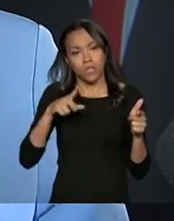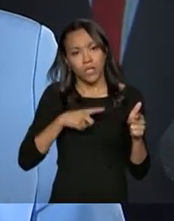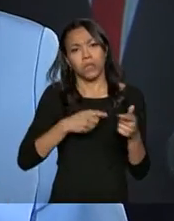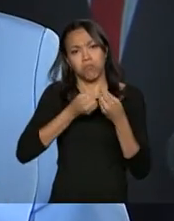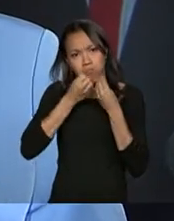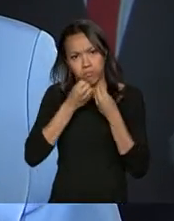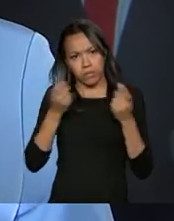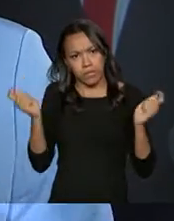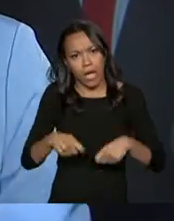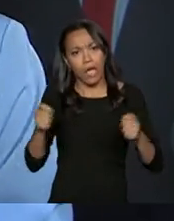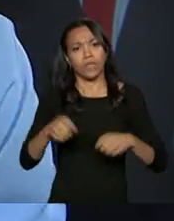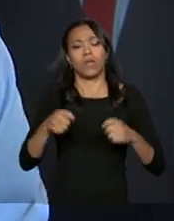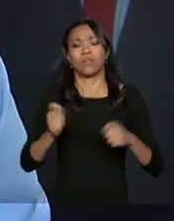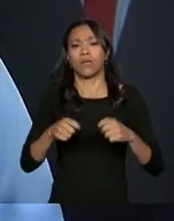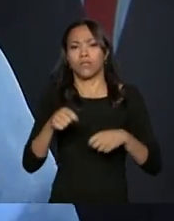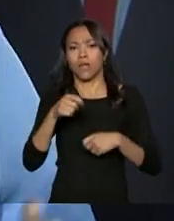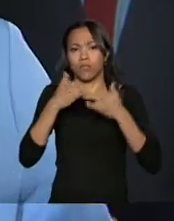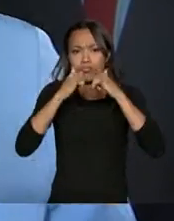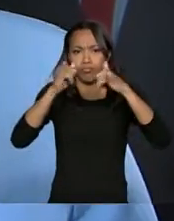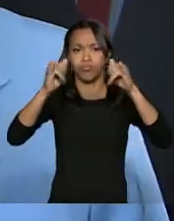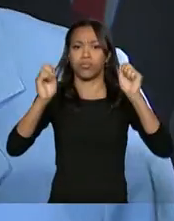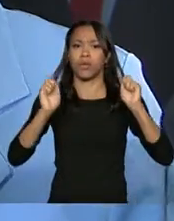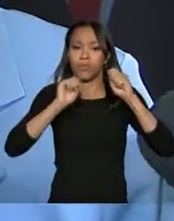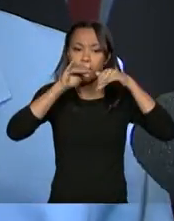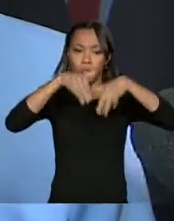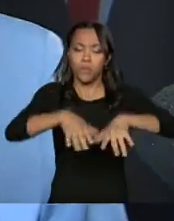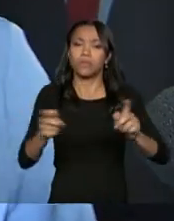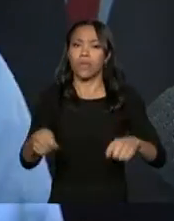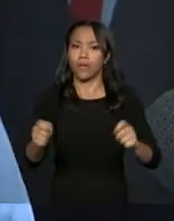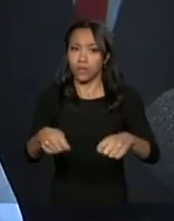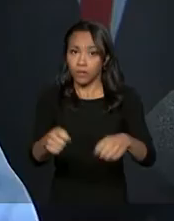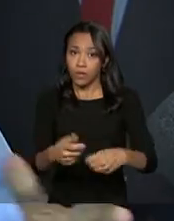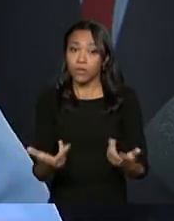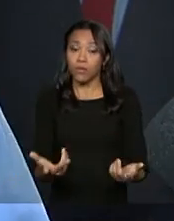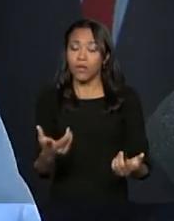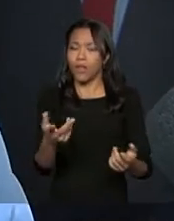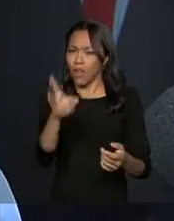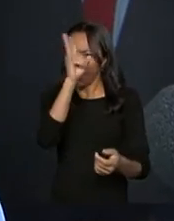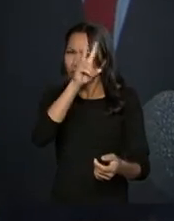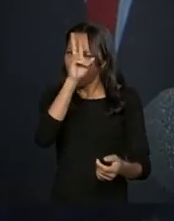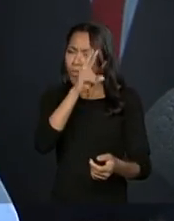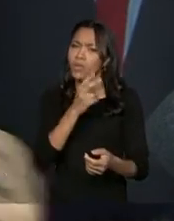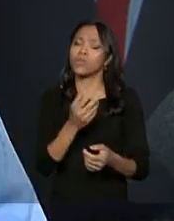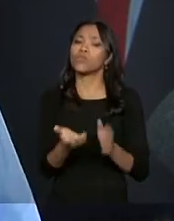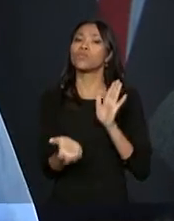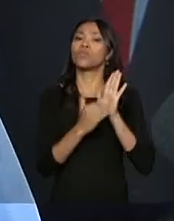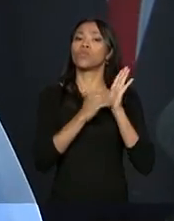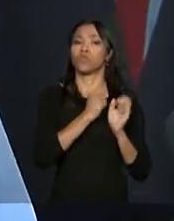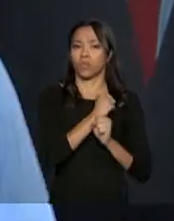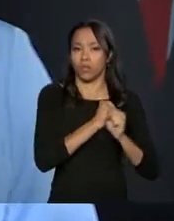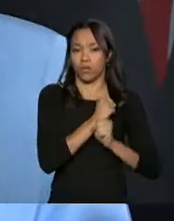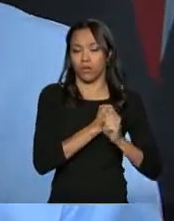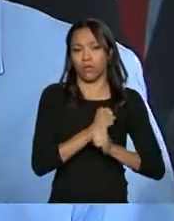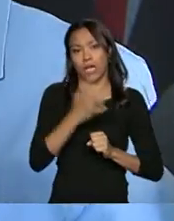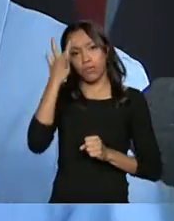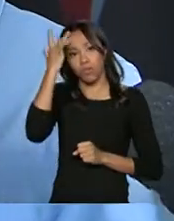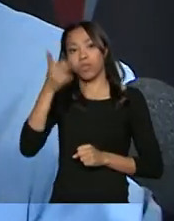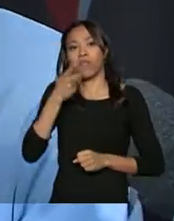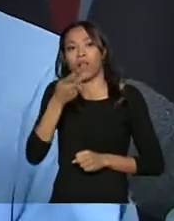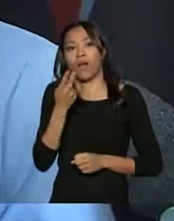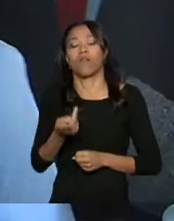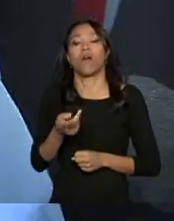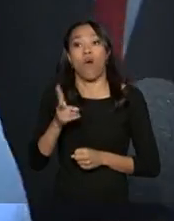robusto, ele vai dar certo. Vocês lembram que eu nos últimos anos, todos os dias diziam, vai